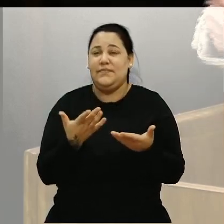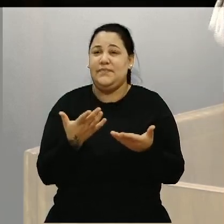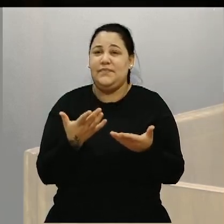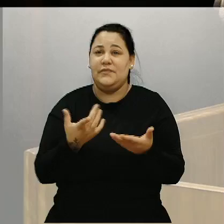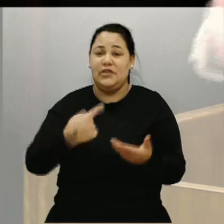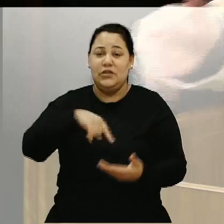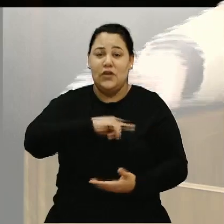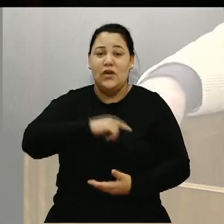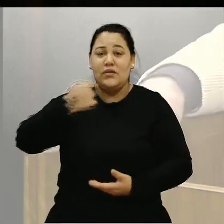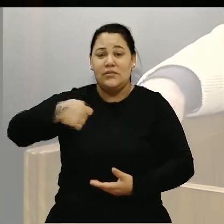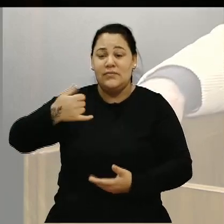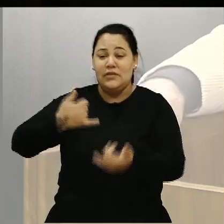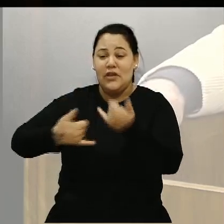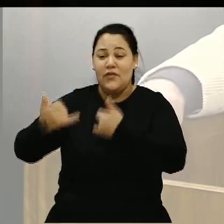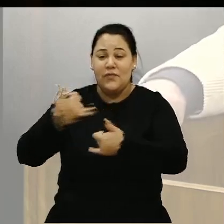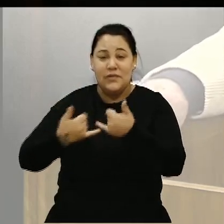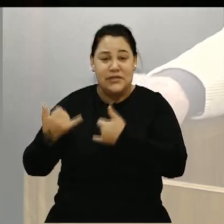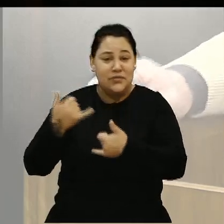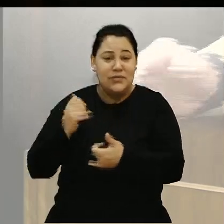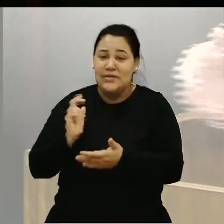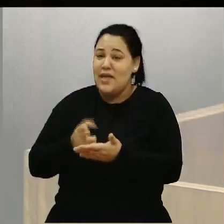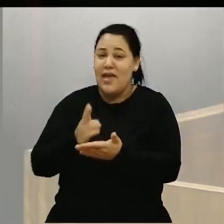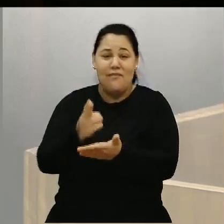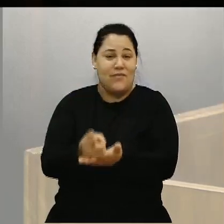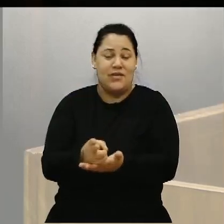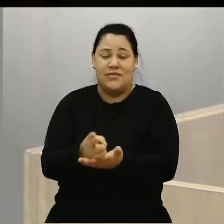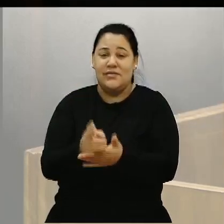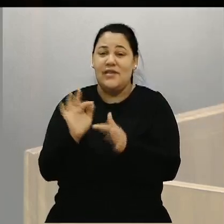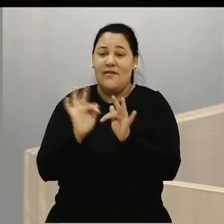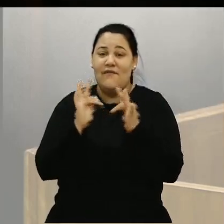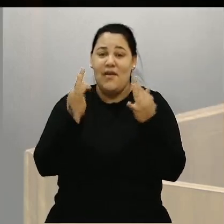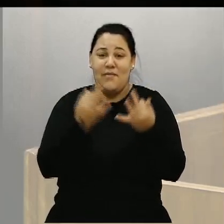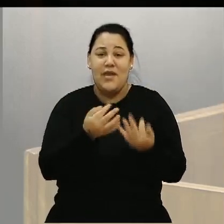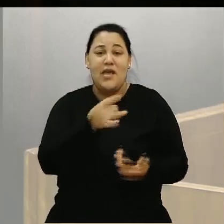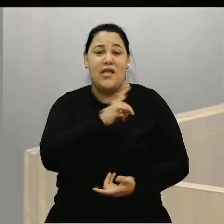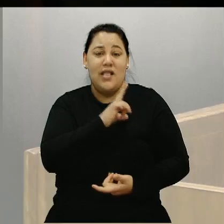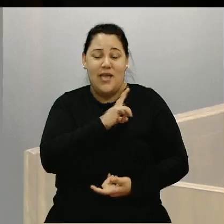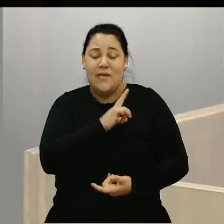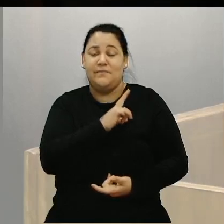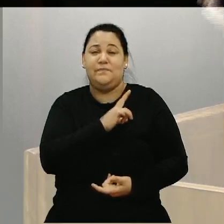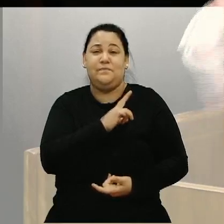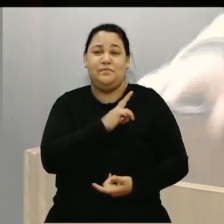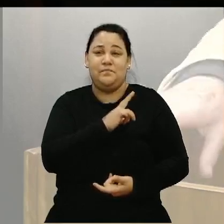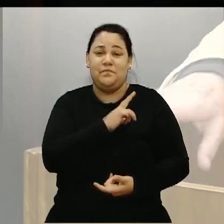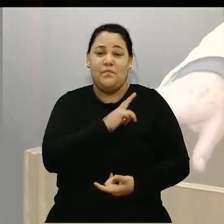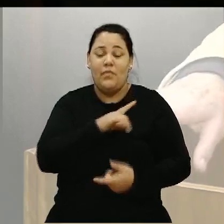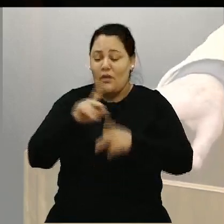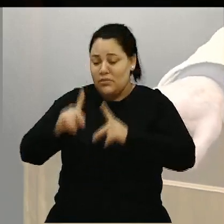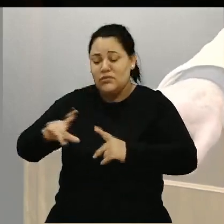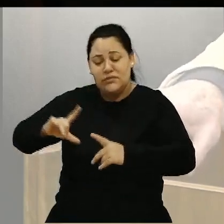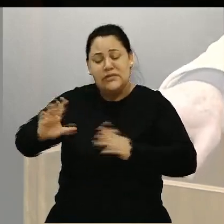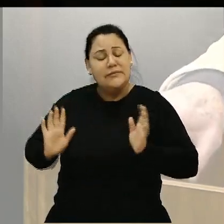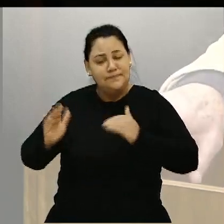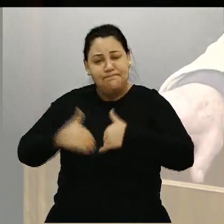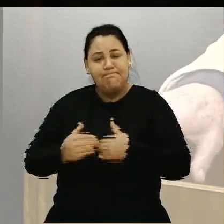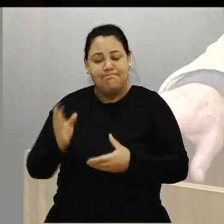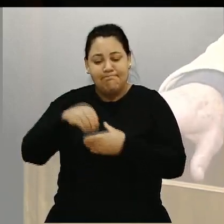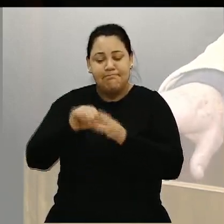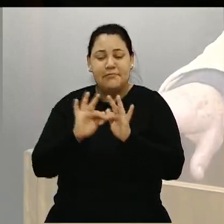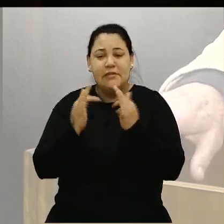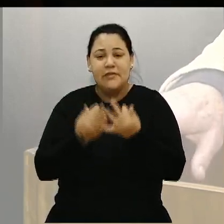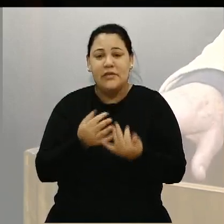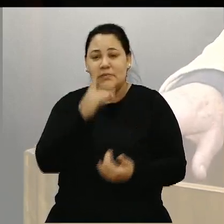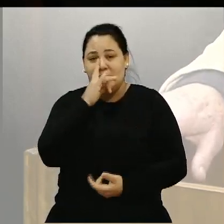assim, informações recorrentes que a família que tem um familiar com um problema do transtorno, os